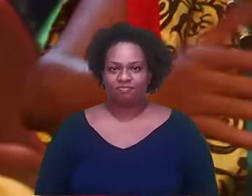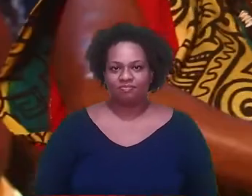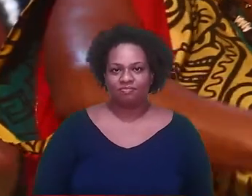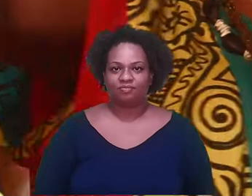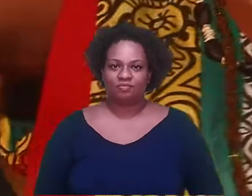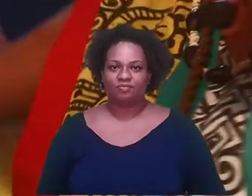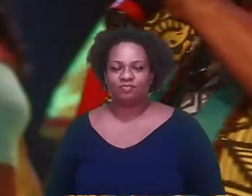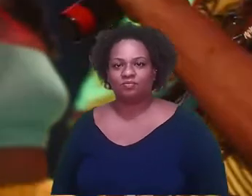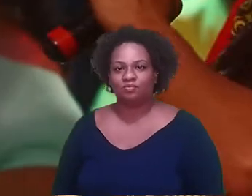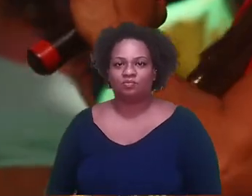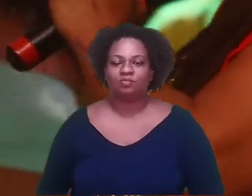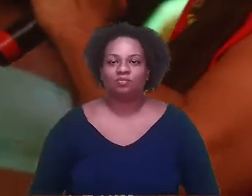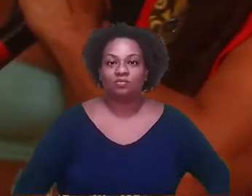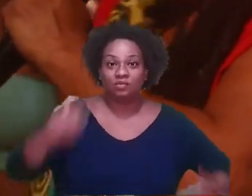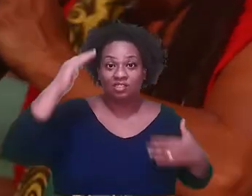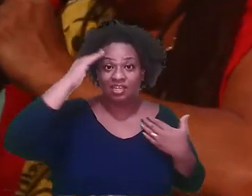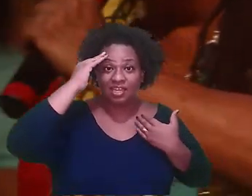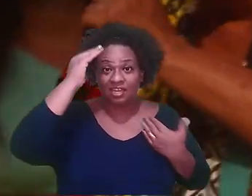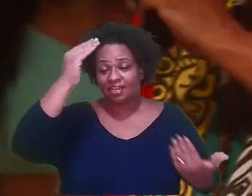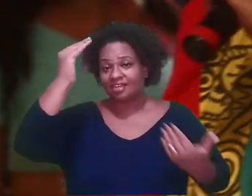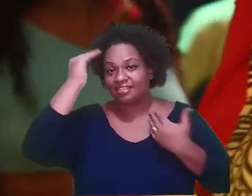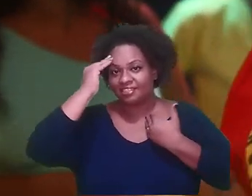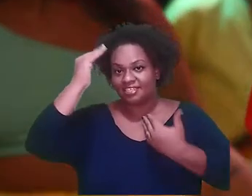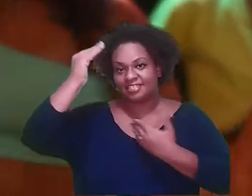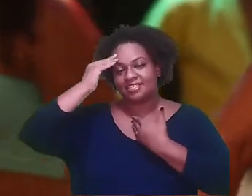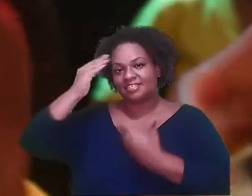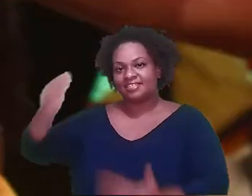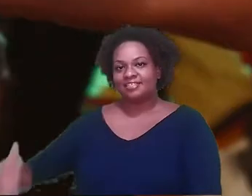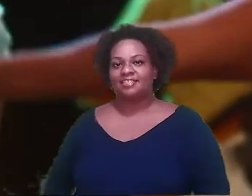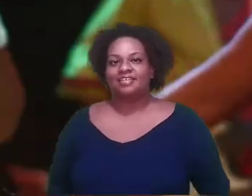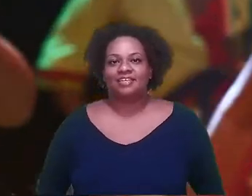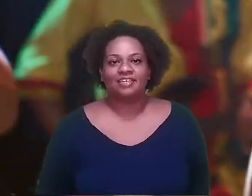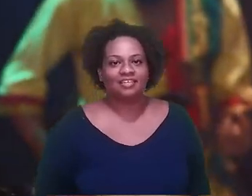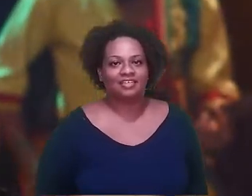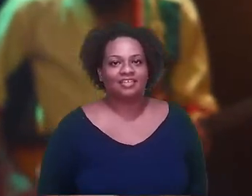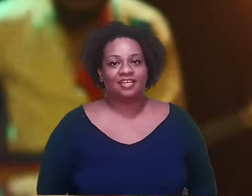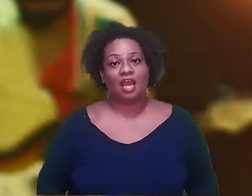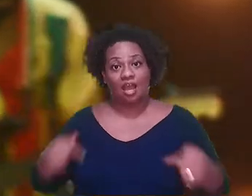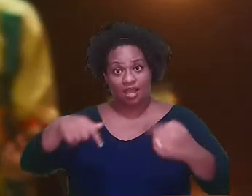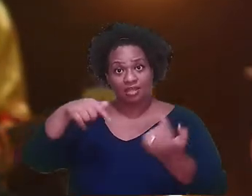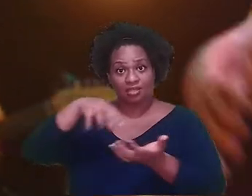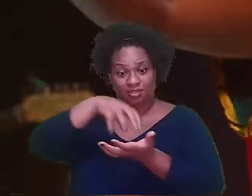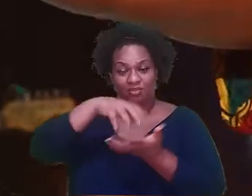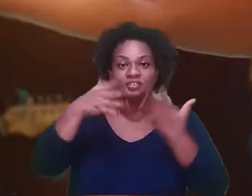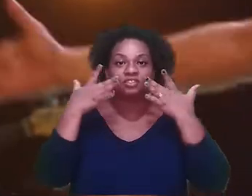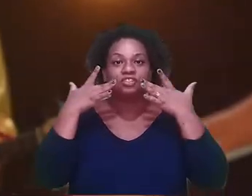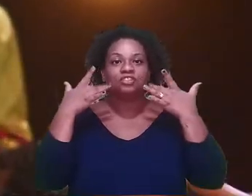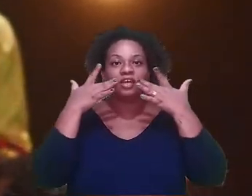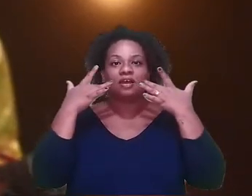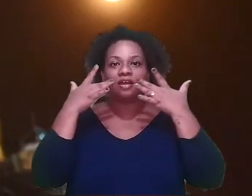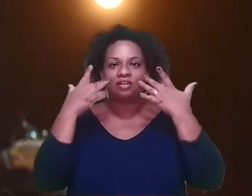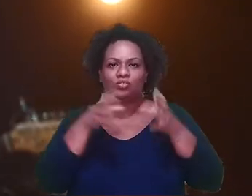Aqui é o ao Janeiro de